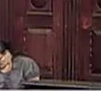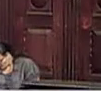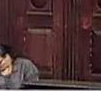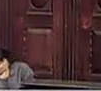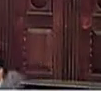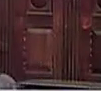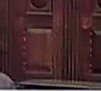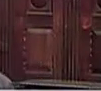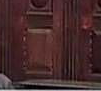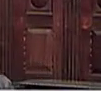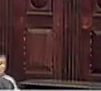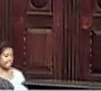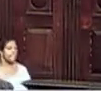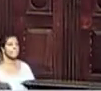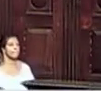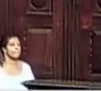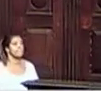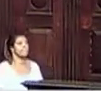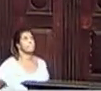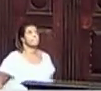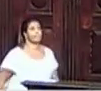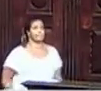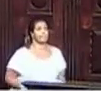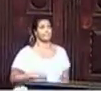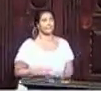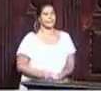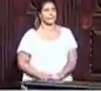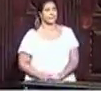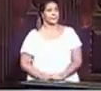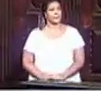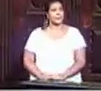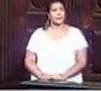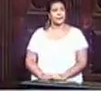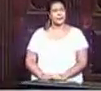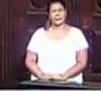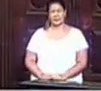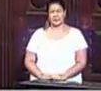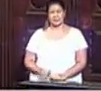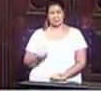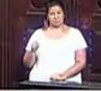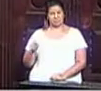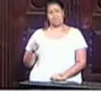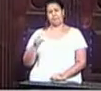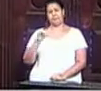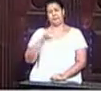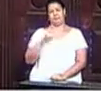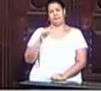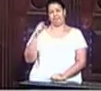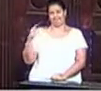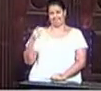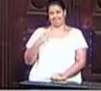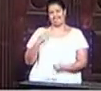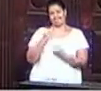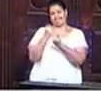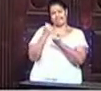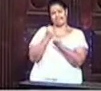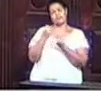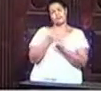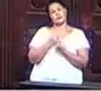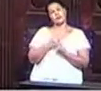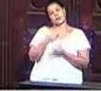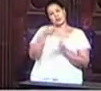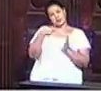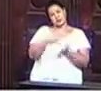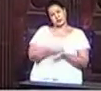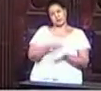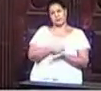do Governador, que é péssima, e botou como exigência mínima para o novo operador. Então, o morador da Ilha do Governador